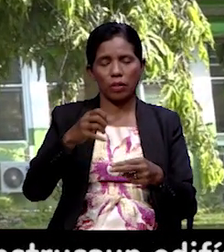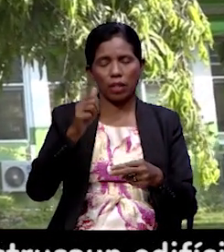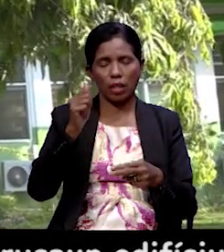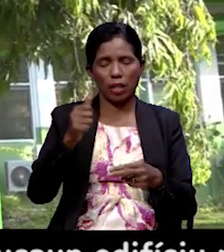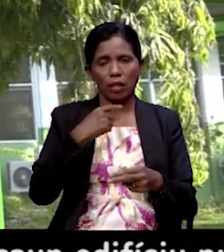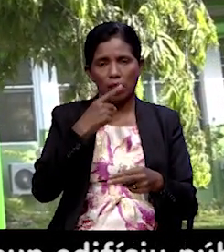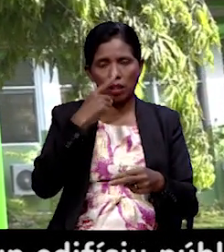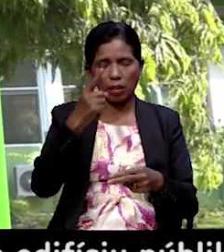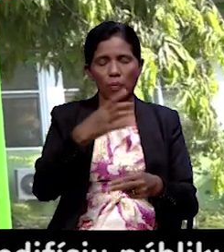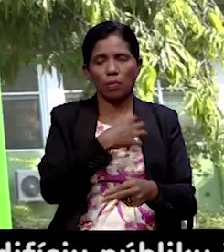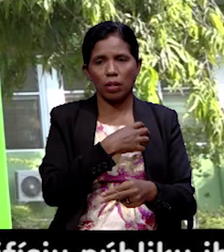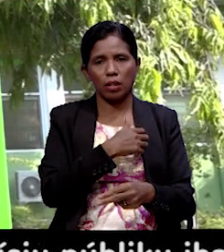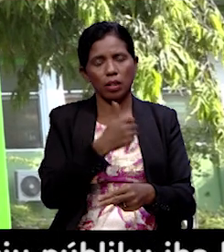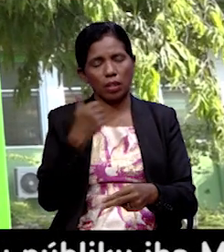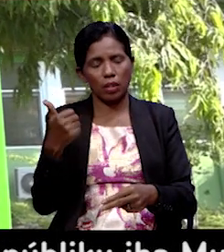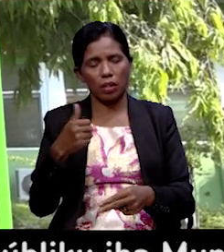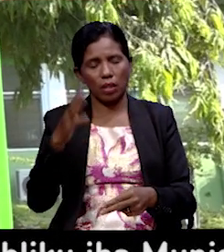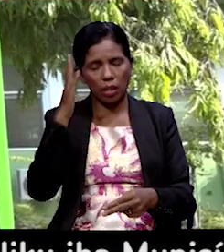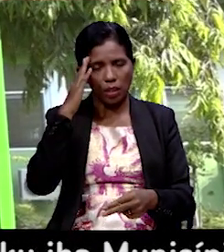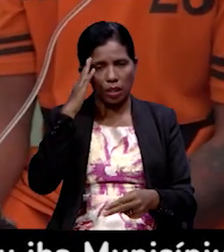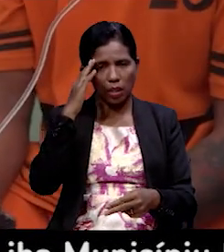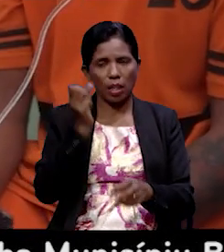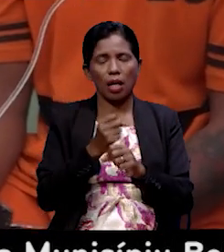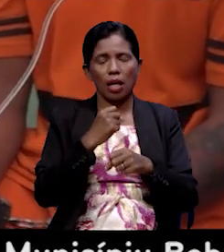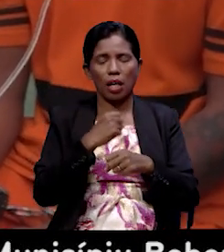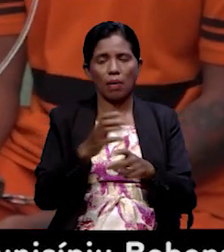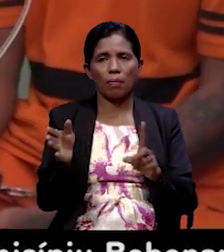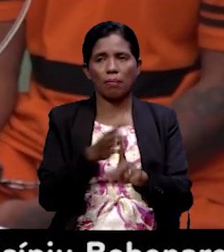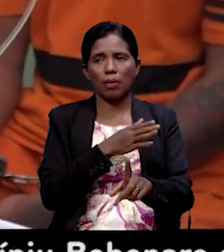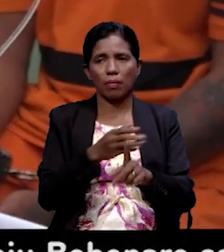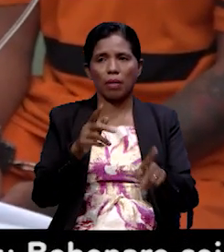acto agente polícia balão, nebe desconfia a agressão física a seu